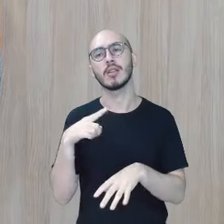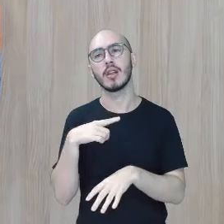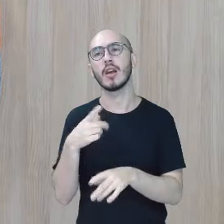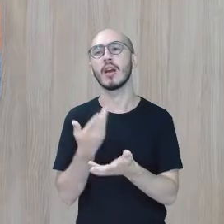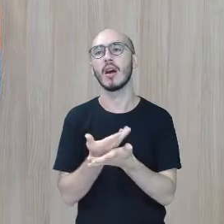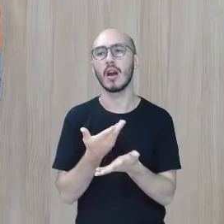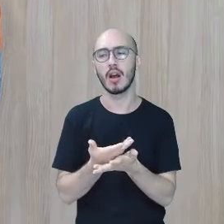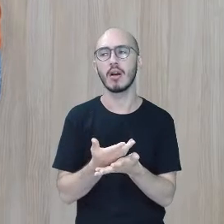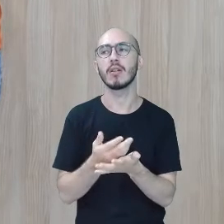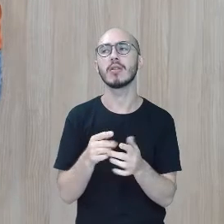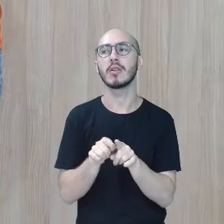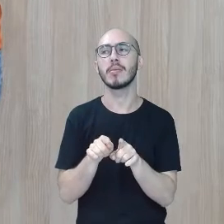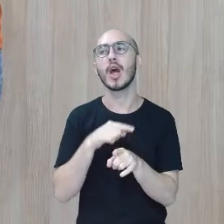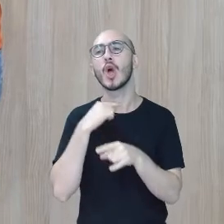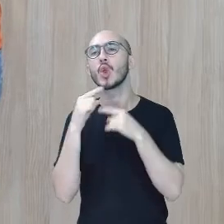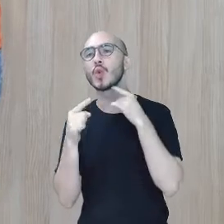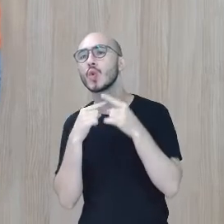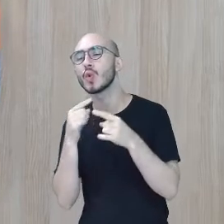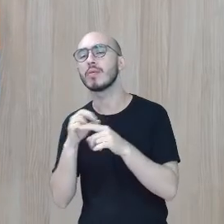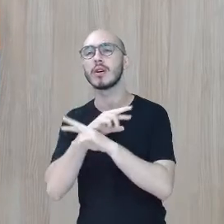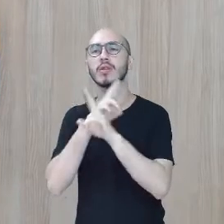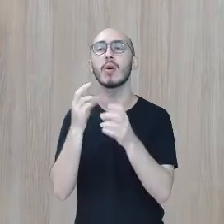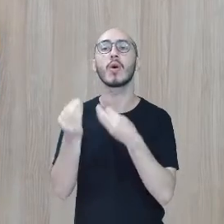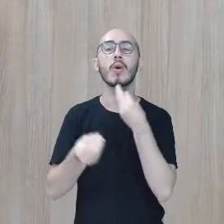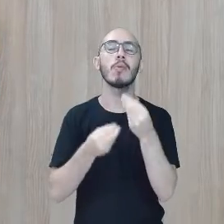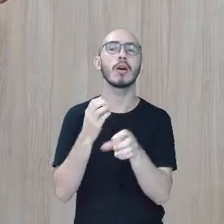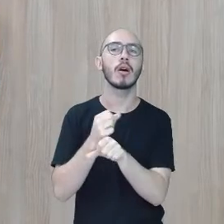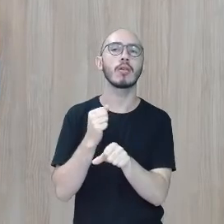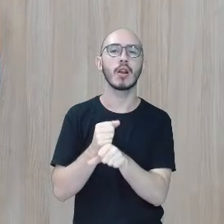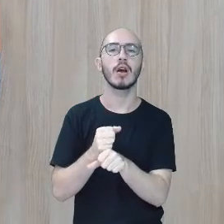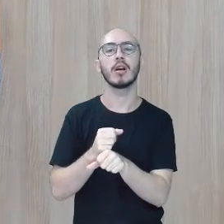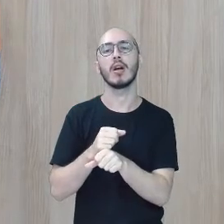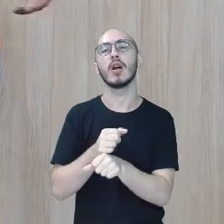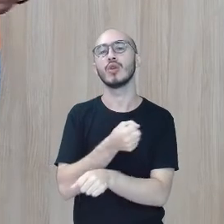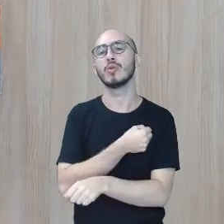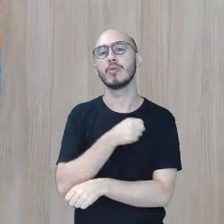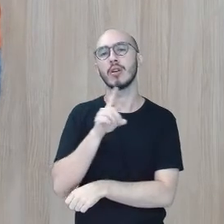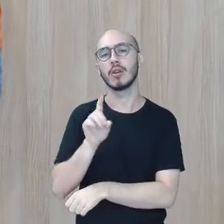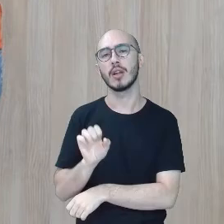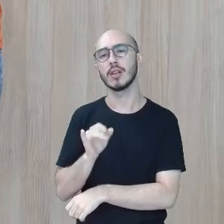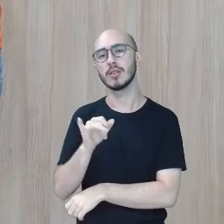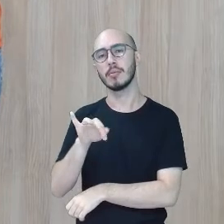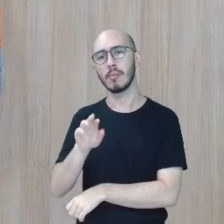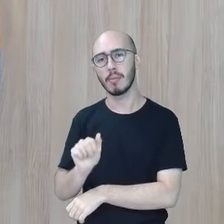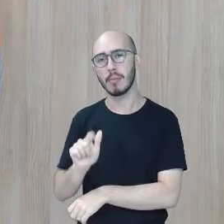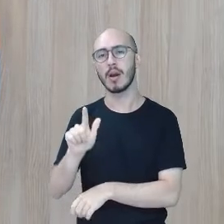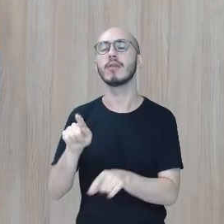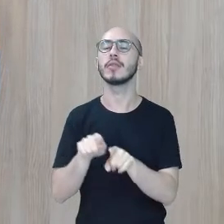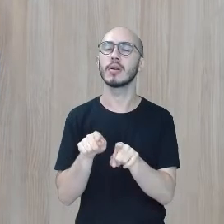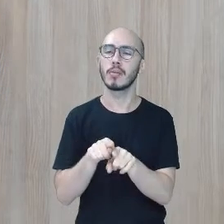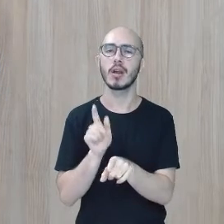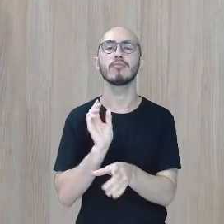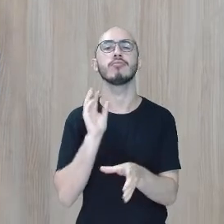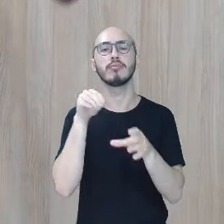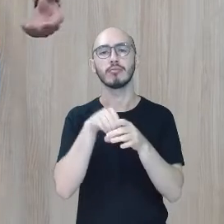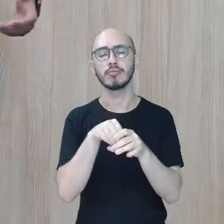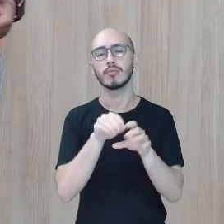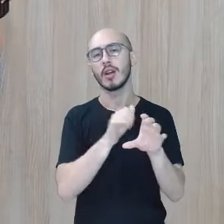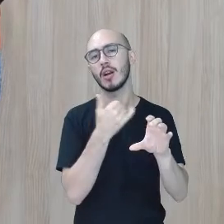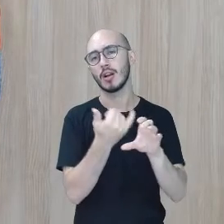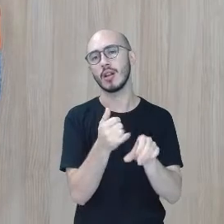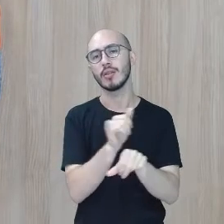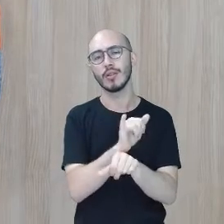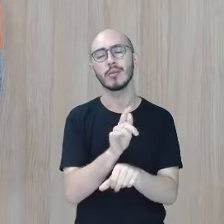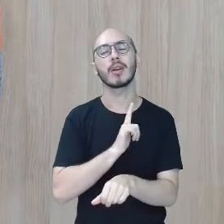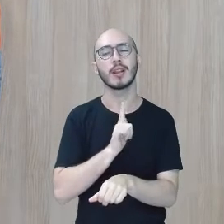Ah, eu estou com dúvida também aí em operações com números decimais. Lá no canal no YouTube também tem todas essas aulas,